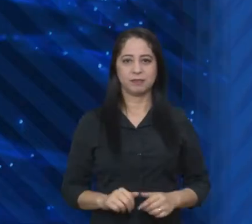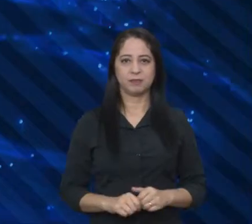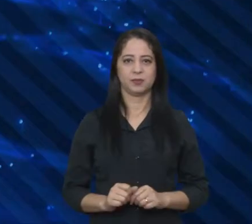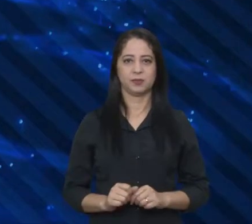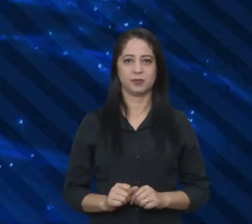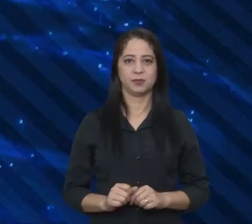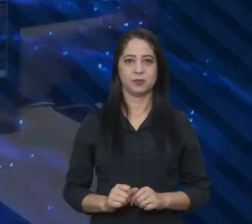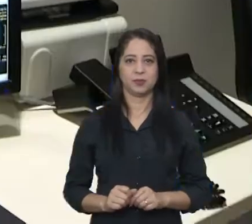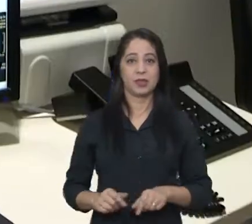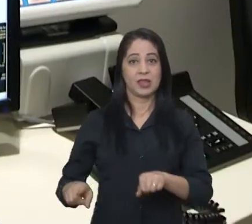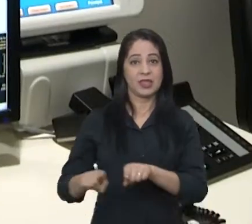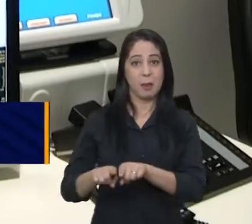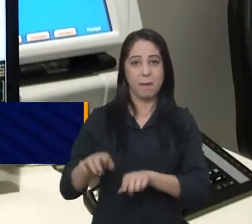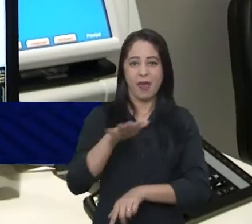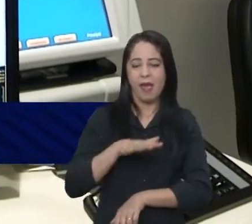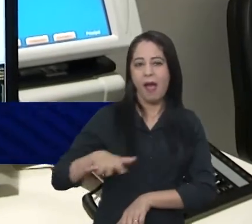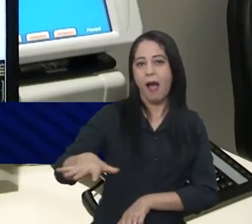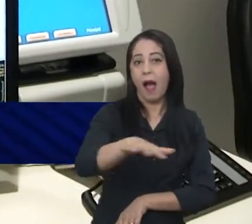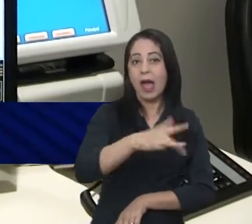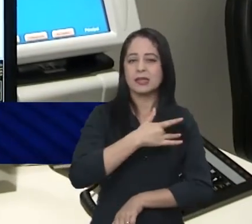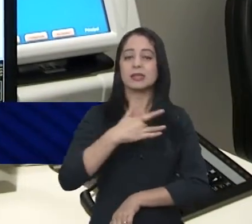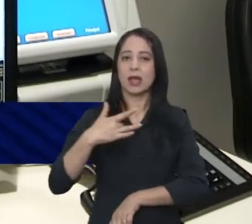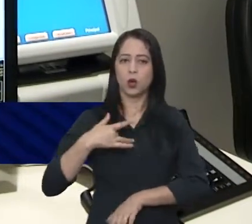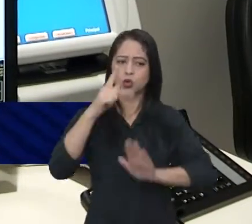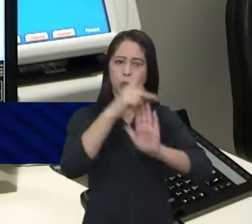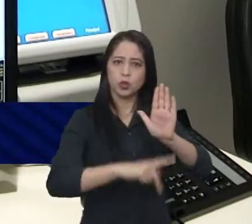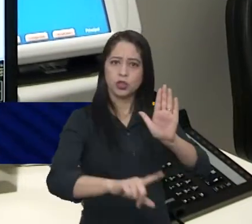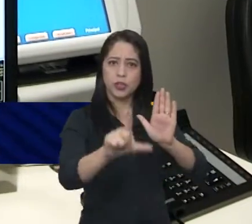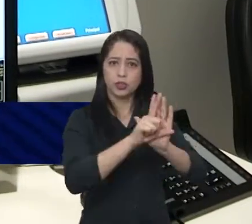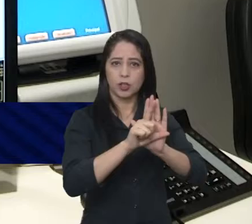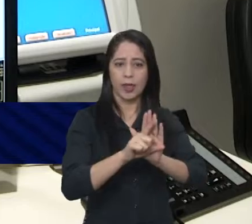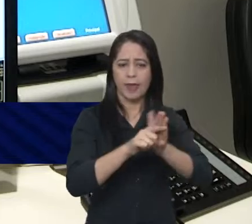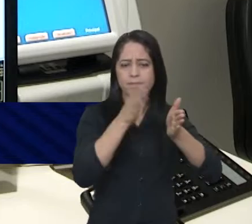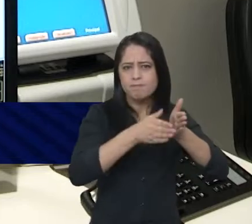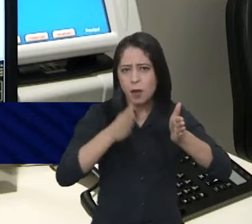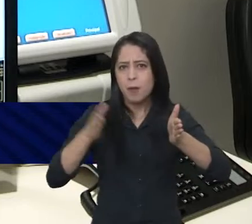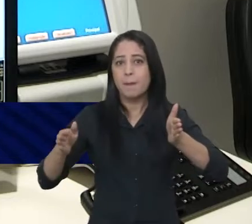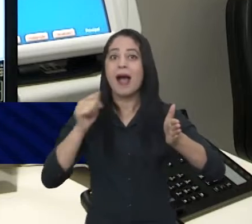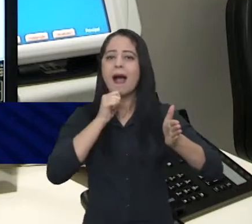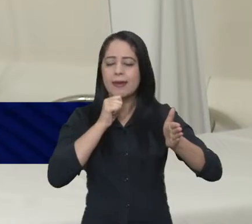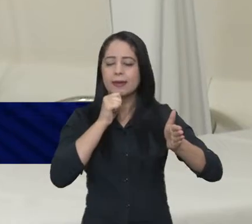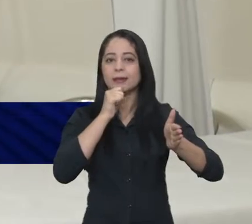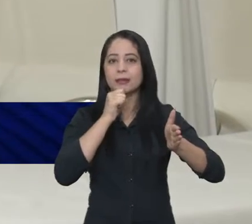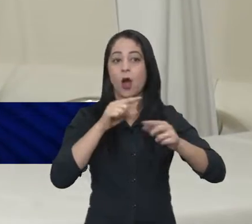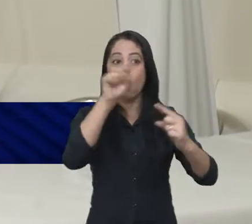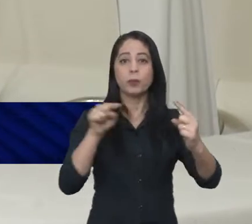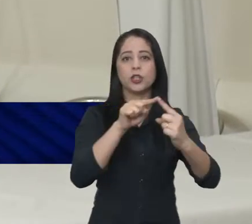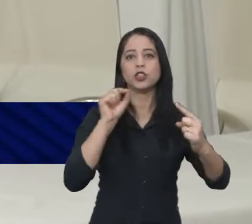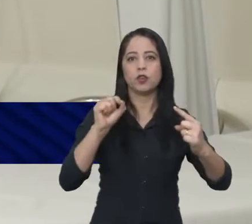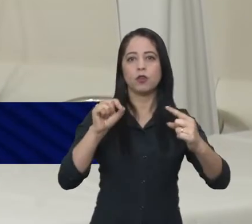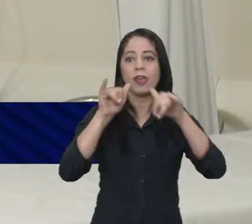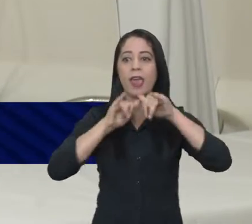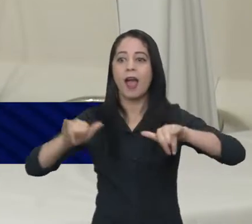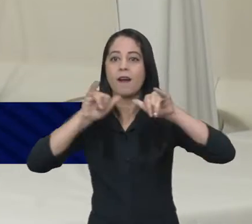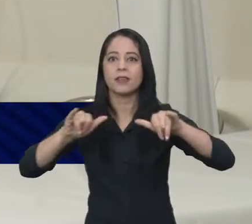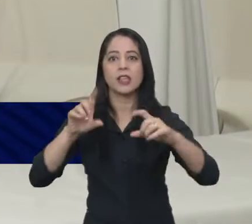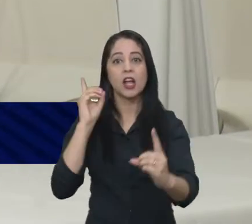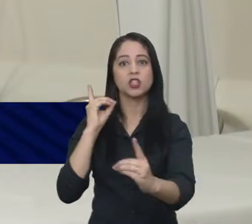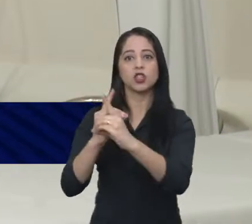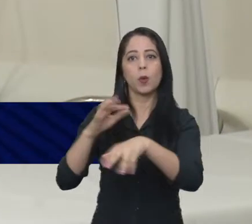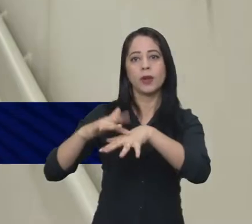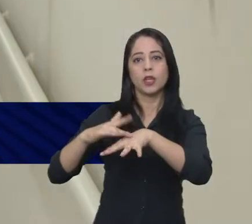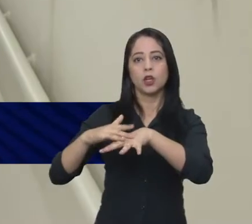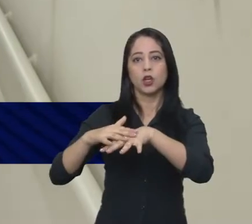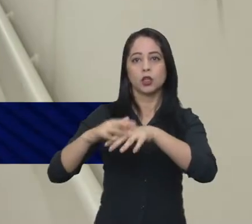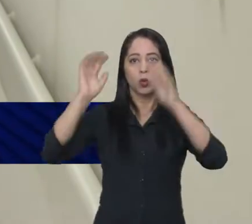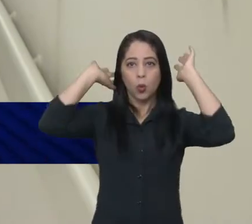rara. Também na área da saúde, projeto de lei em tramitação na Câmara dos Deputados visa fortalecer o